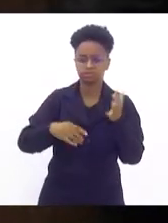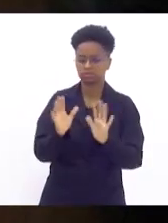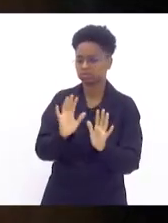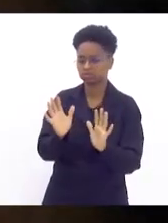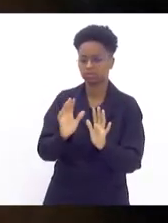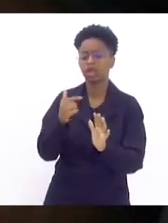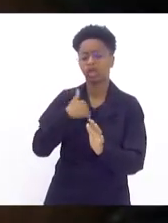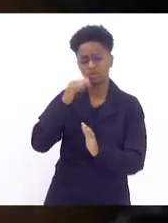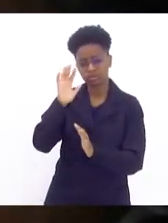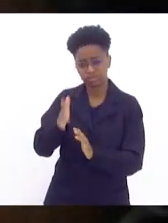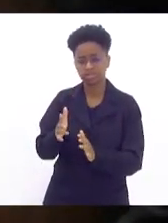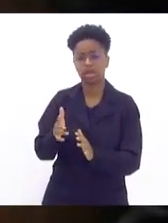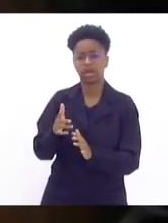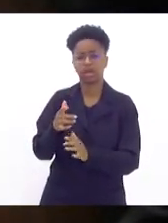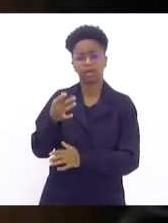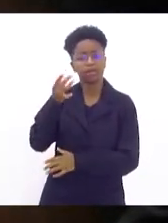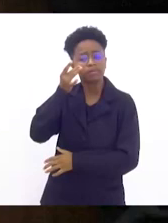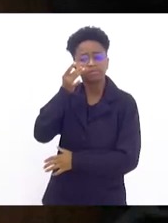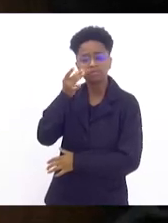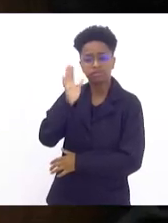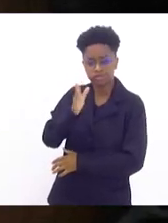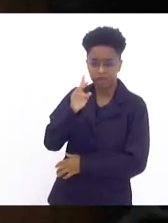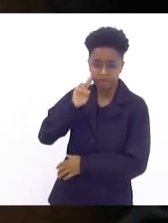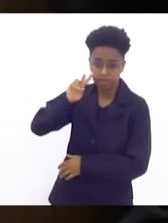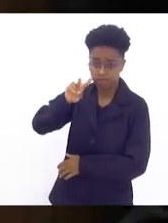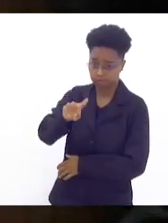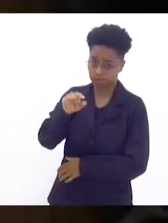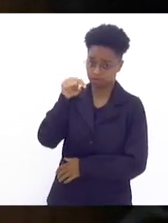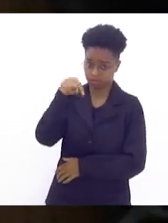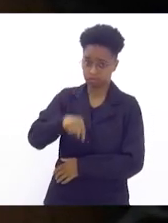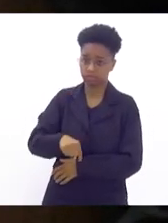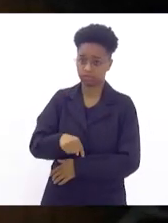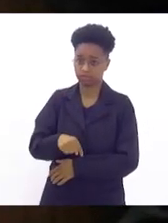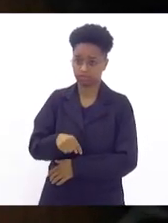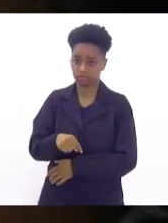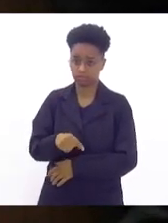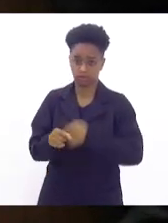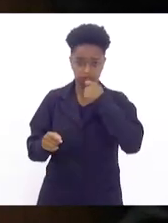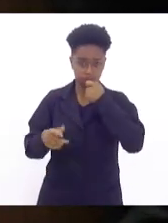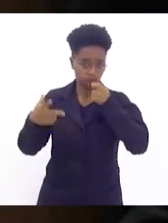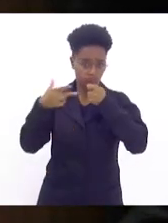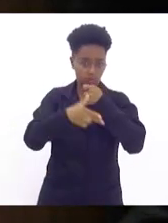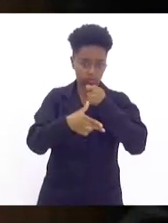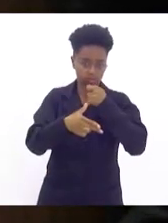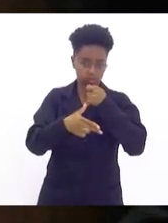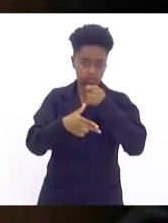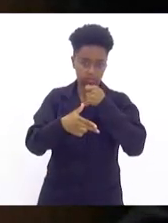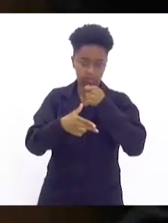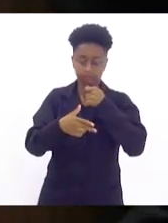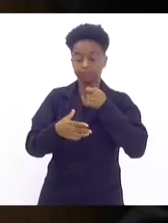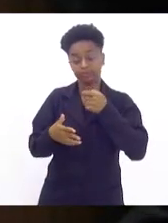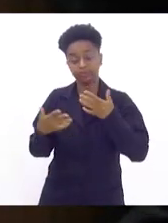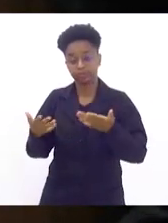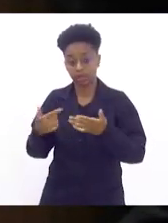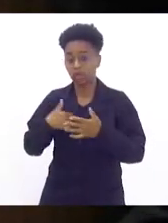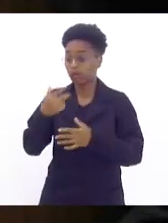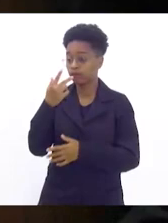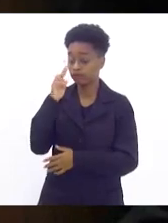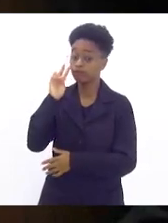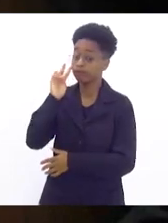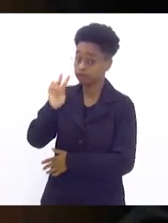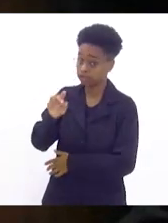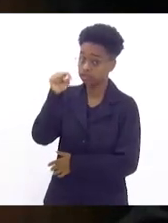eu Já presenciei aqui nesse Plenário me cortar até o volume aqui já me presenciei aqui nesse cenário